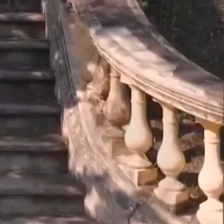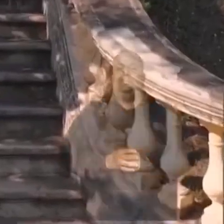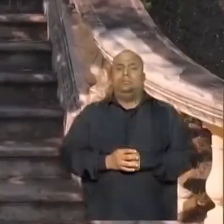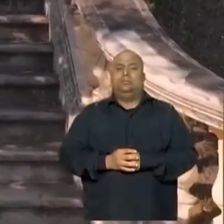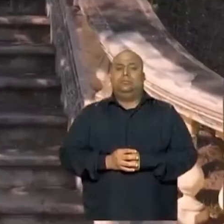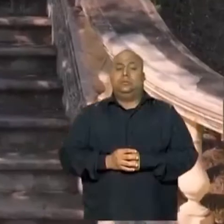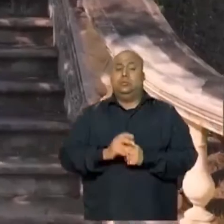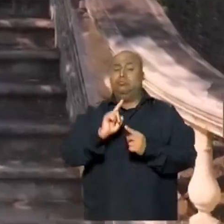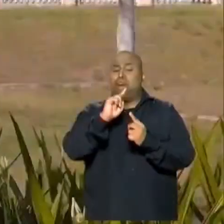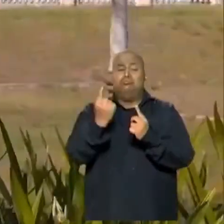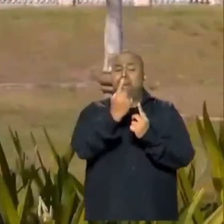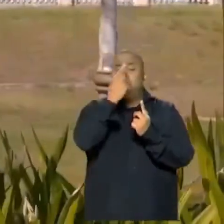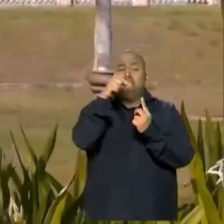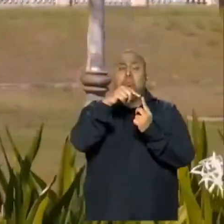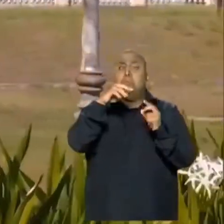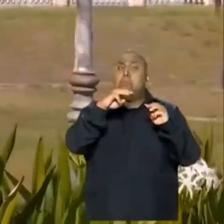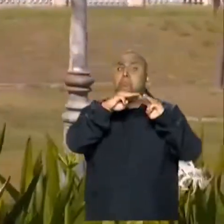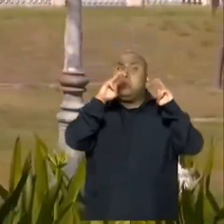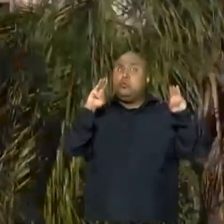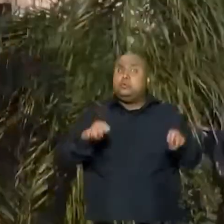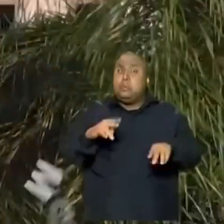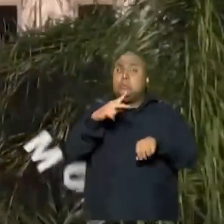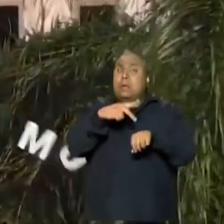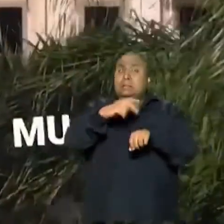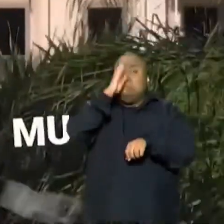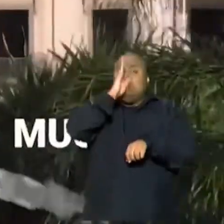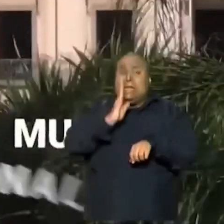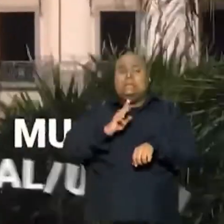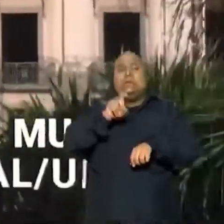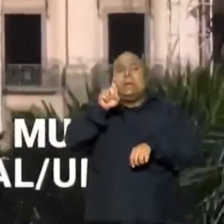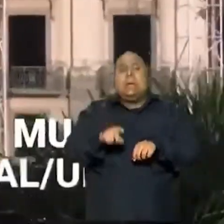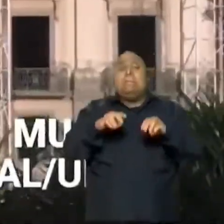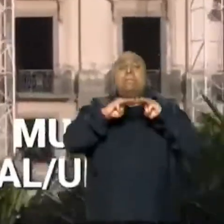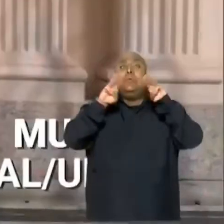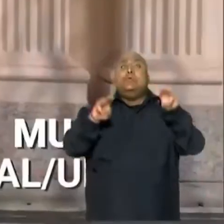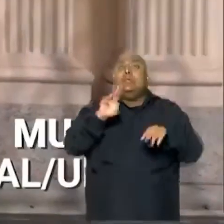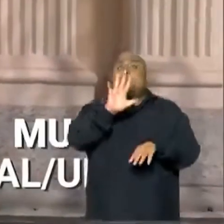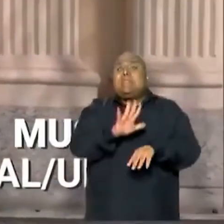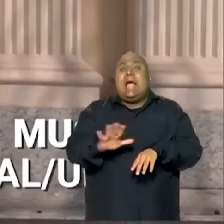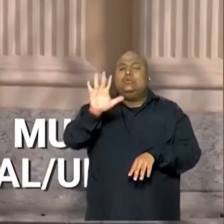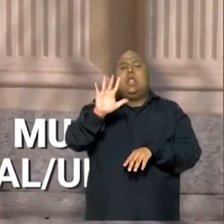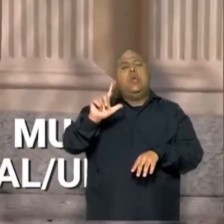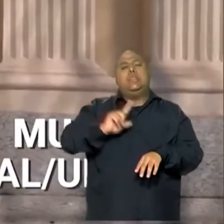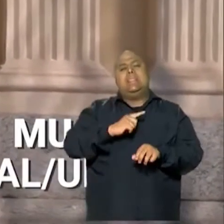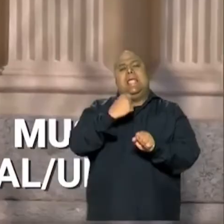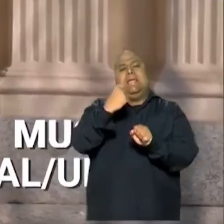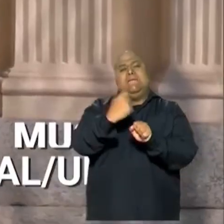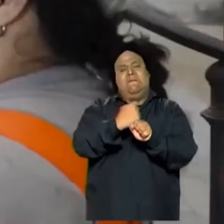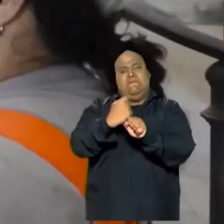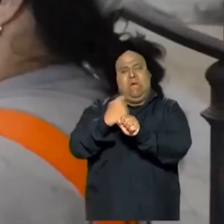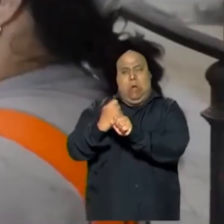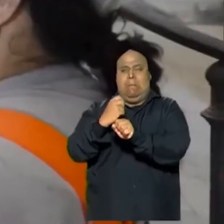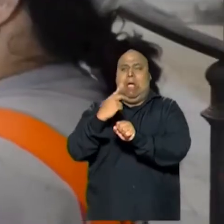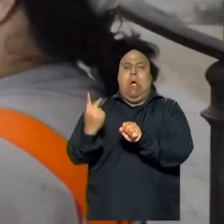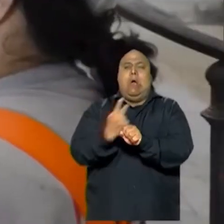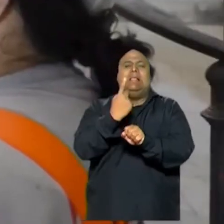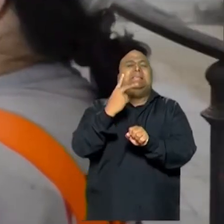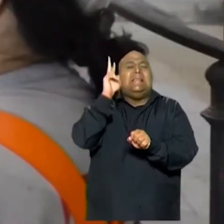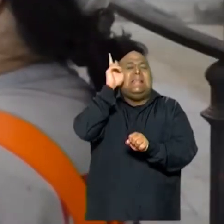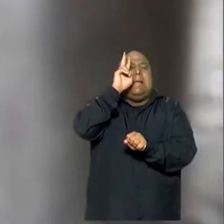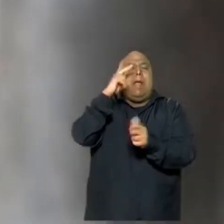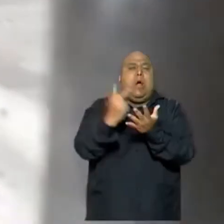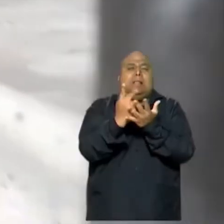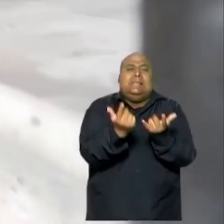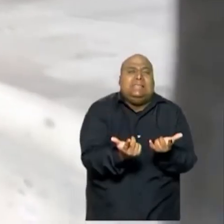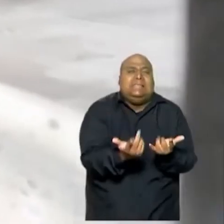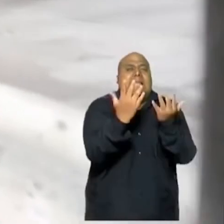Um dos mais importantes museus do país, o Museu Nacional, passa por um momento de revitalização após o grande